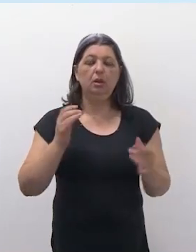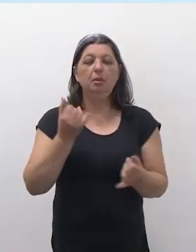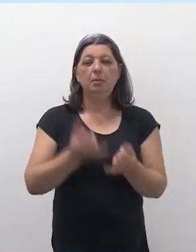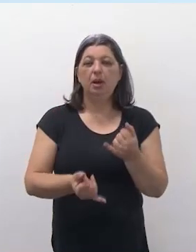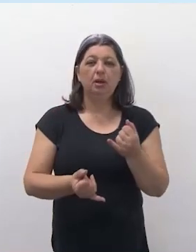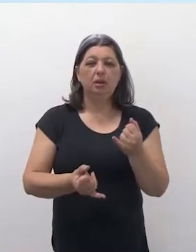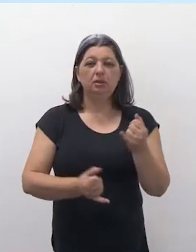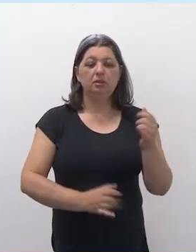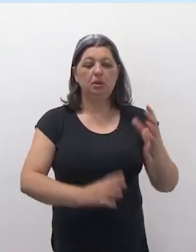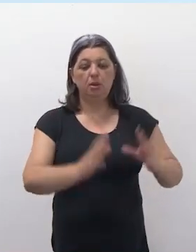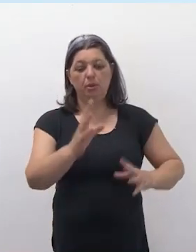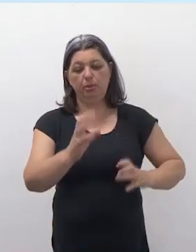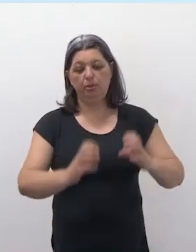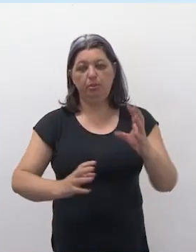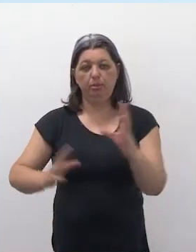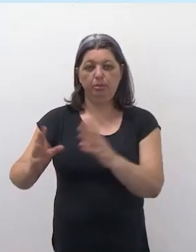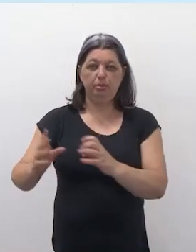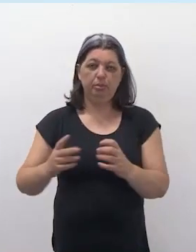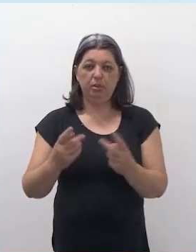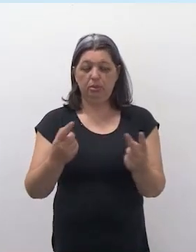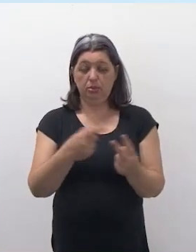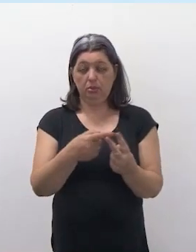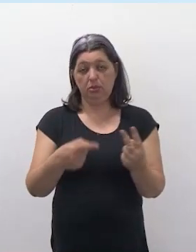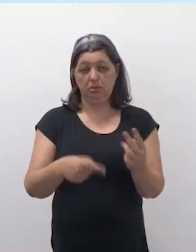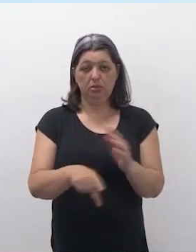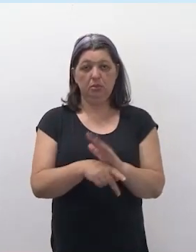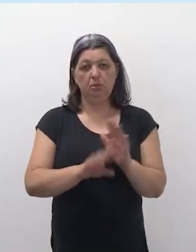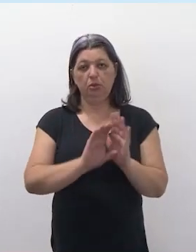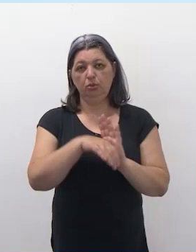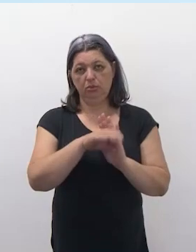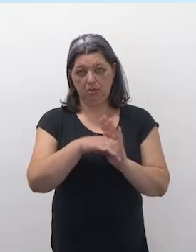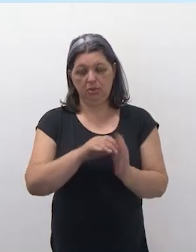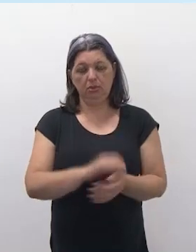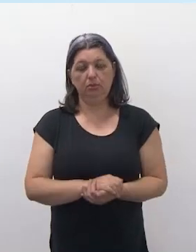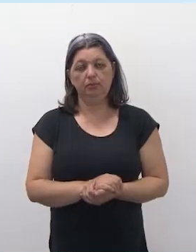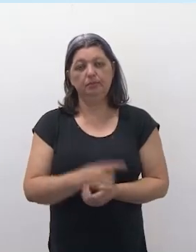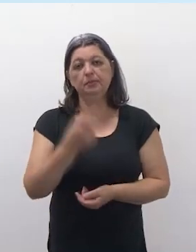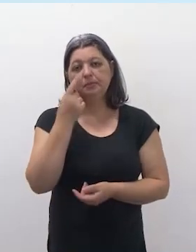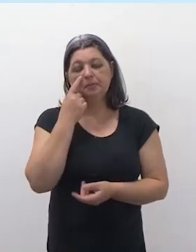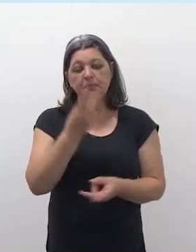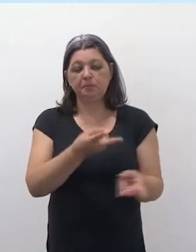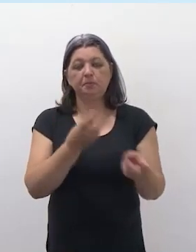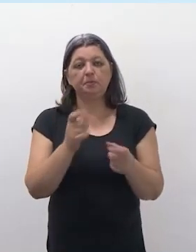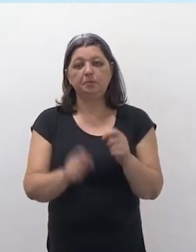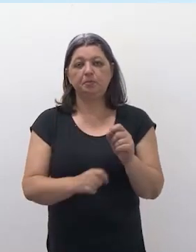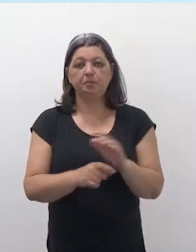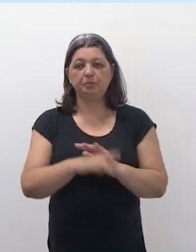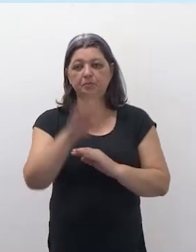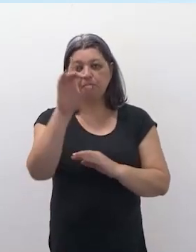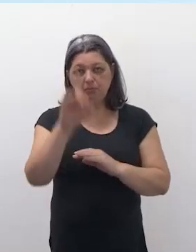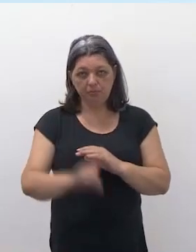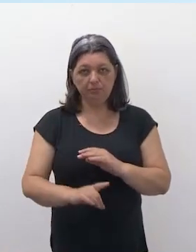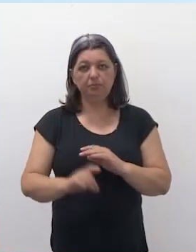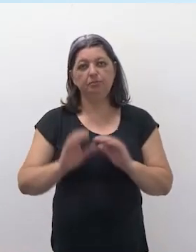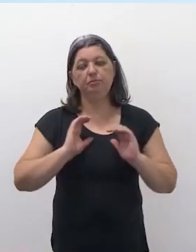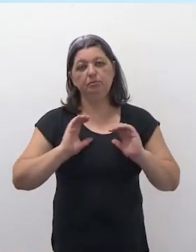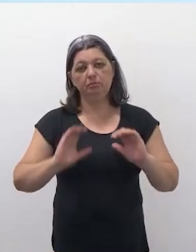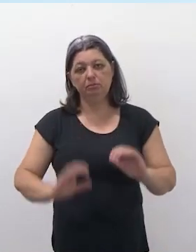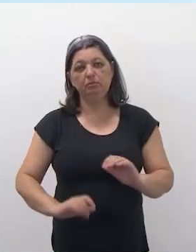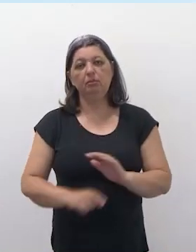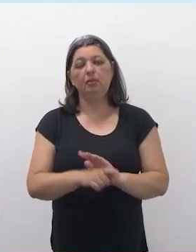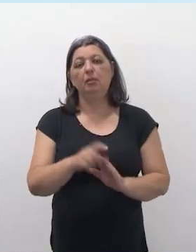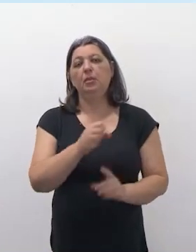entre essas duas coisas. Mas os teóricos mais recentes, eles justamente viram que os direitos civis e os direitos sociais, eles podem